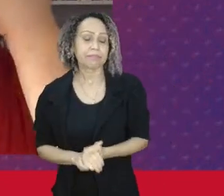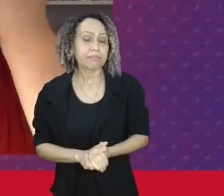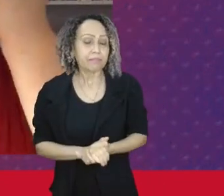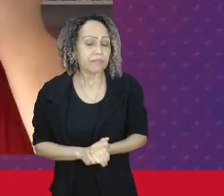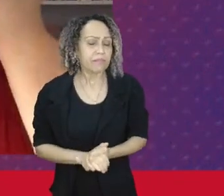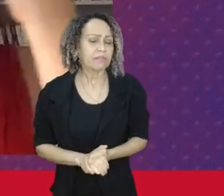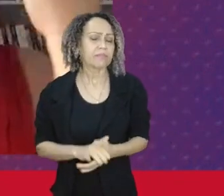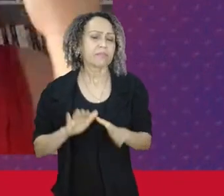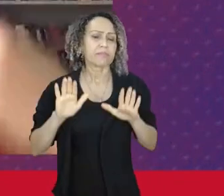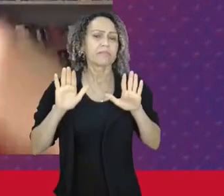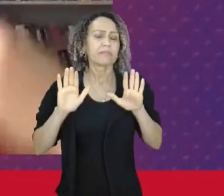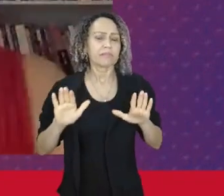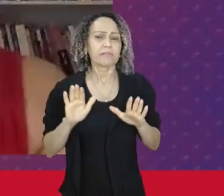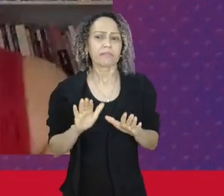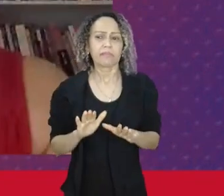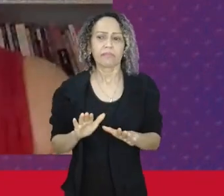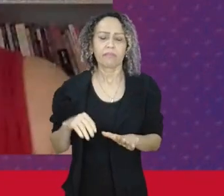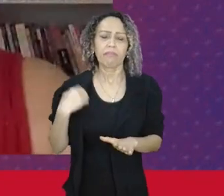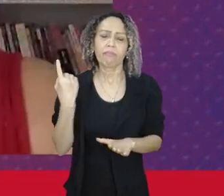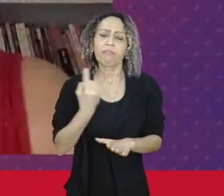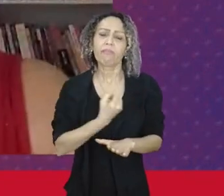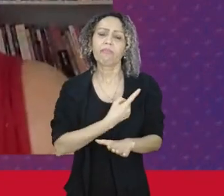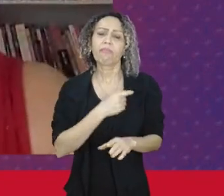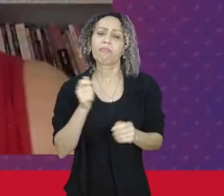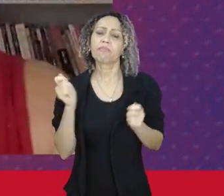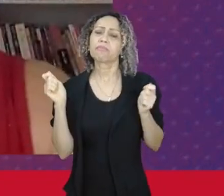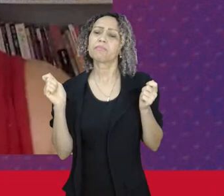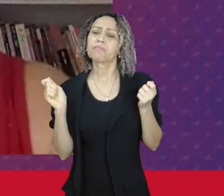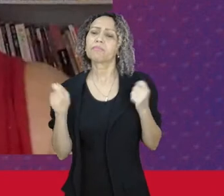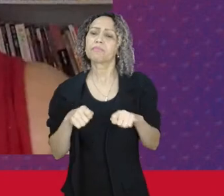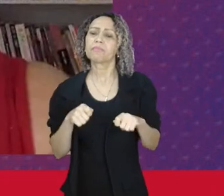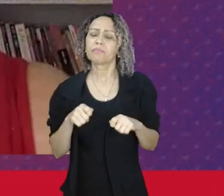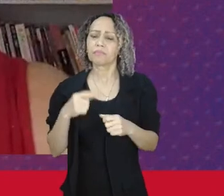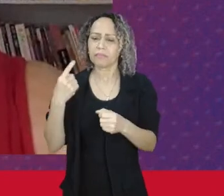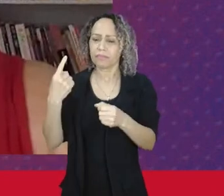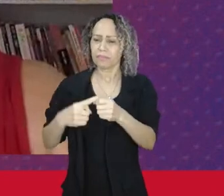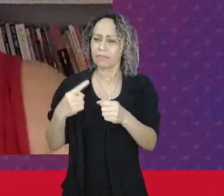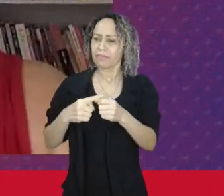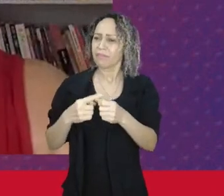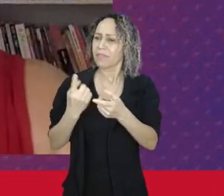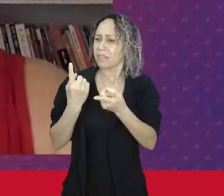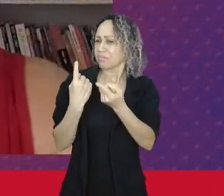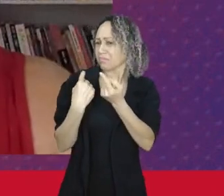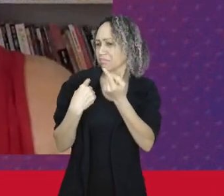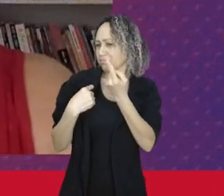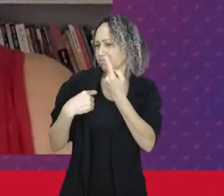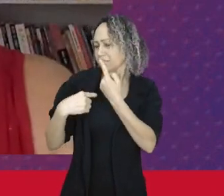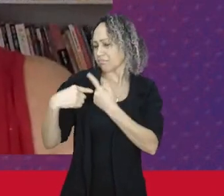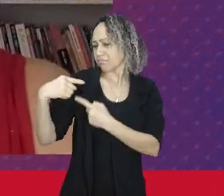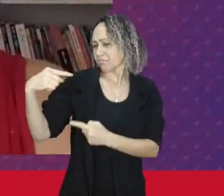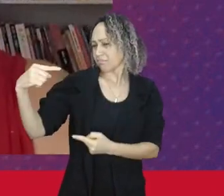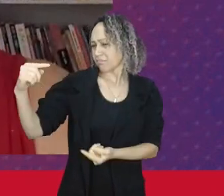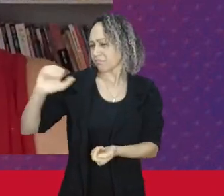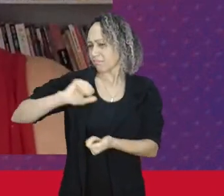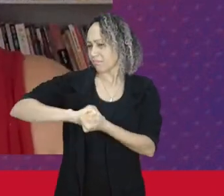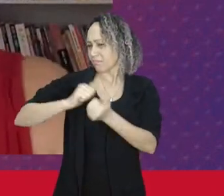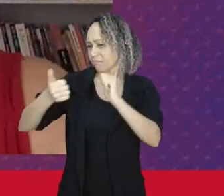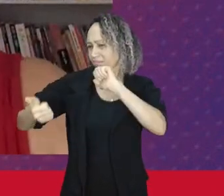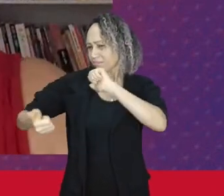Mas como a gente pode transformar a cidade em uma cidade mais acolhedora para as